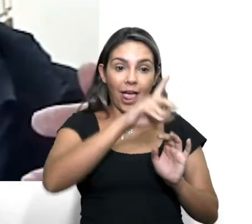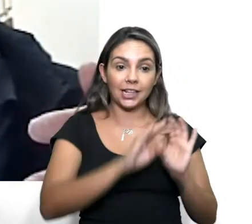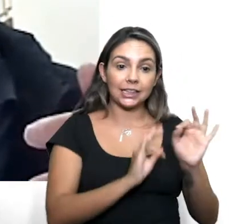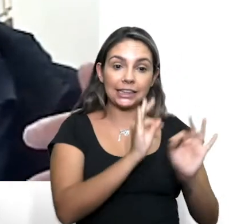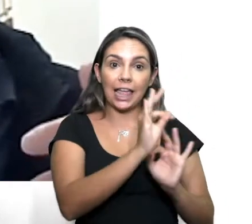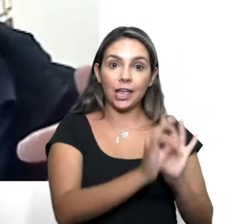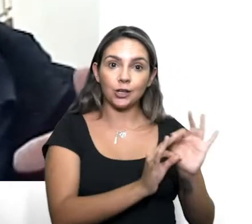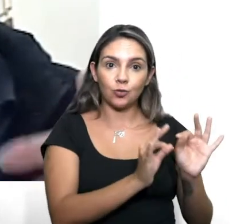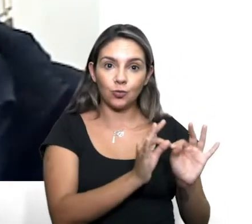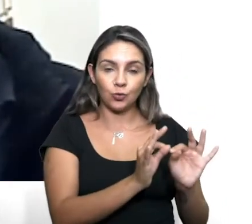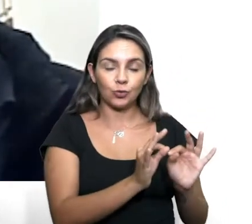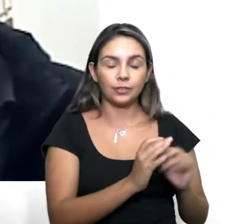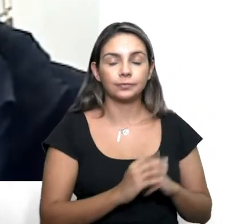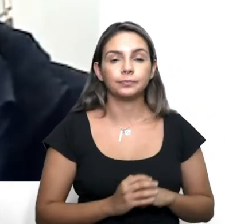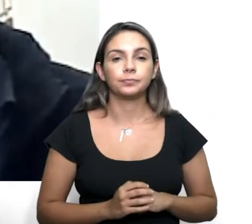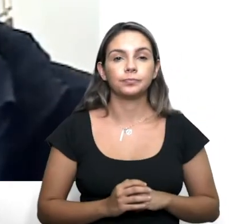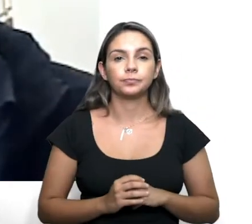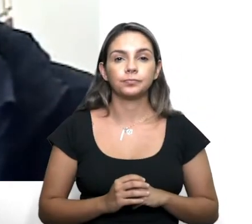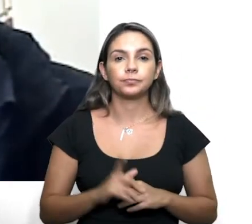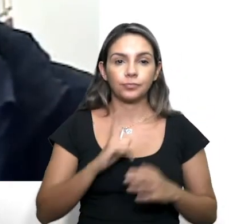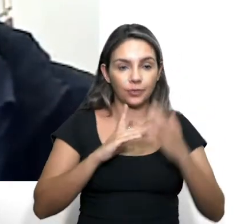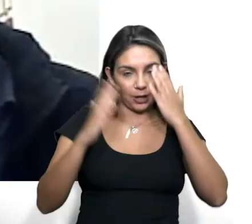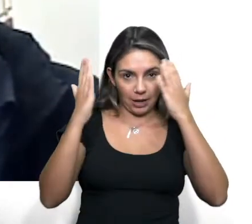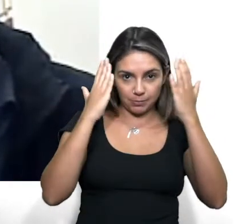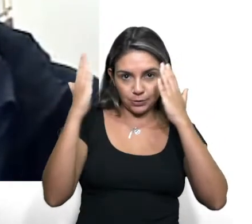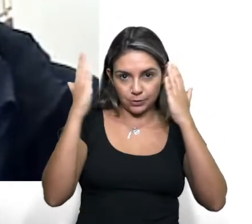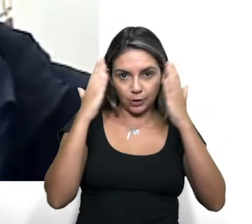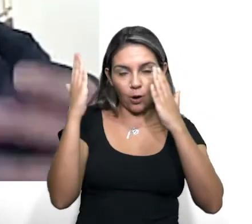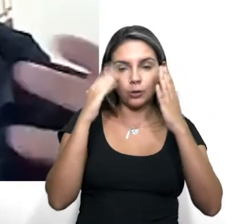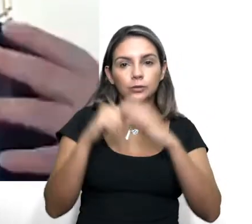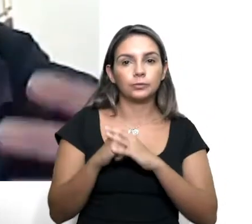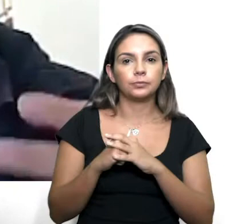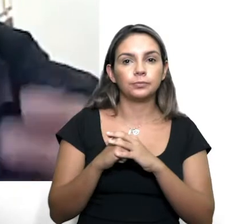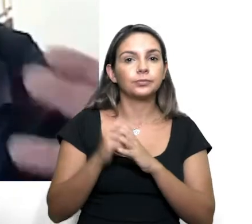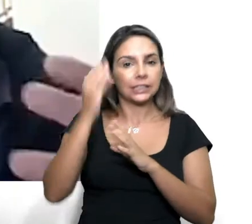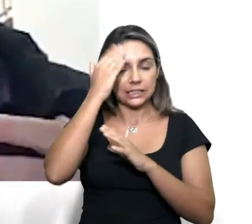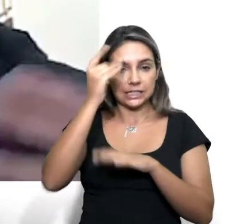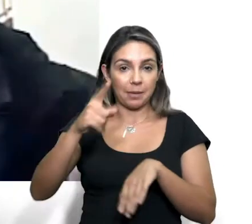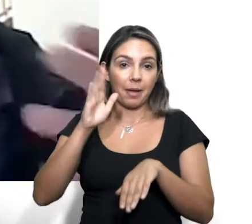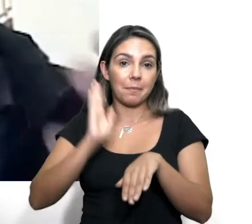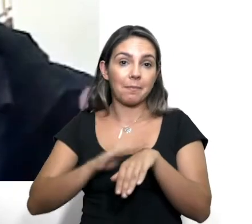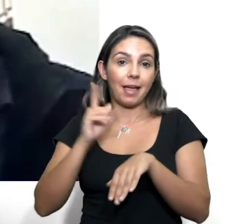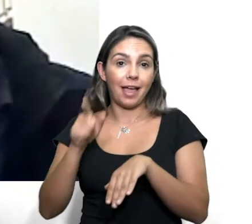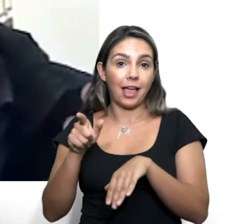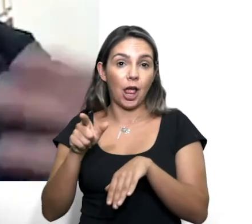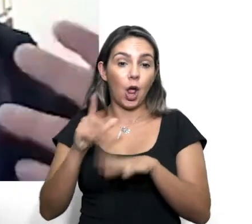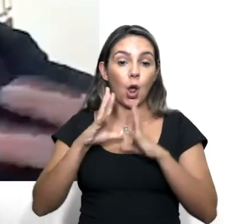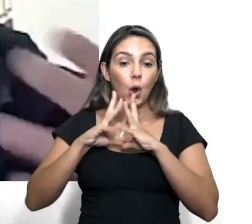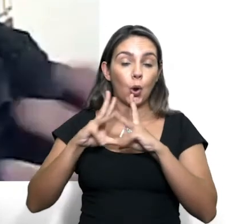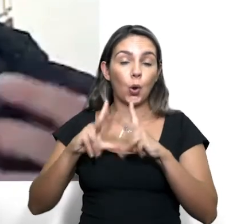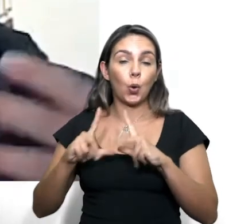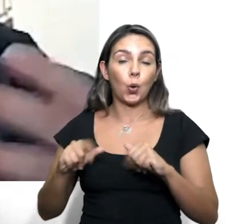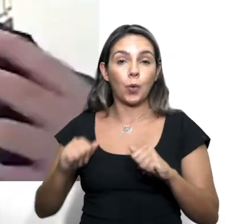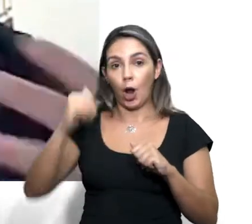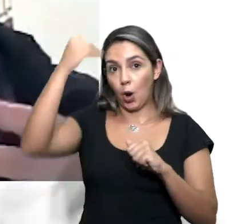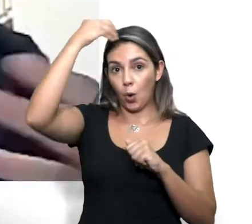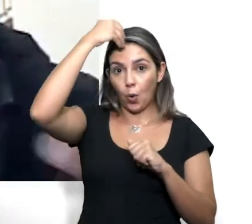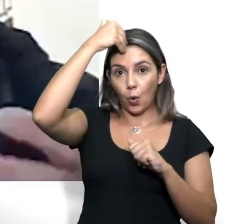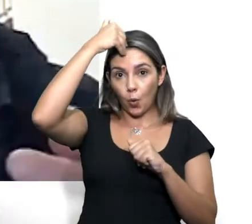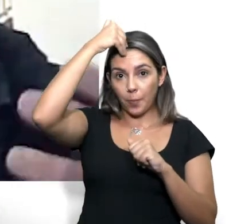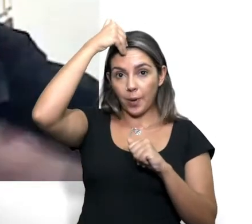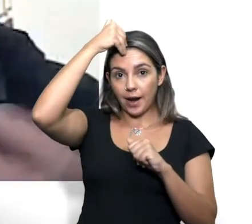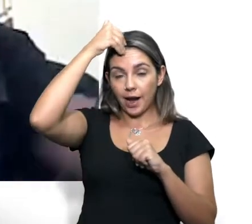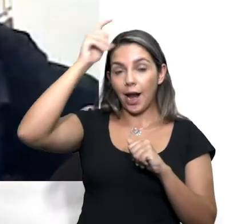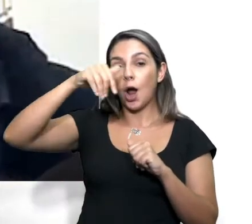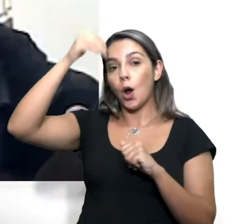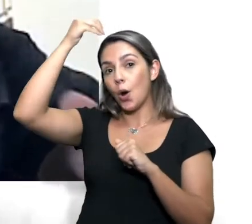Deve haver, há de certeza, milhares de psicólogos que sabem muito mais sobre a cura, sobre a culpa, sobre a questão